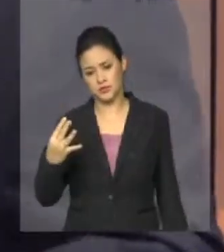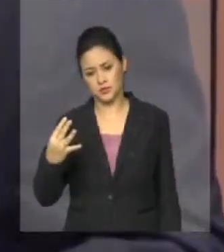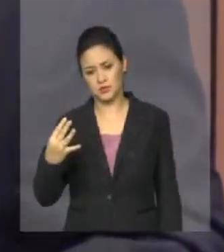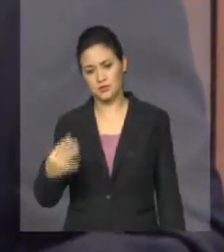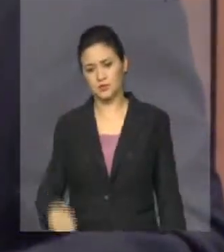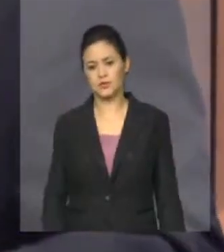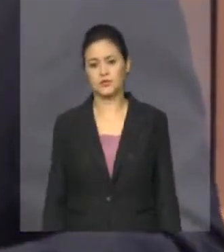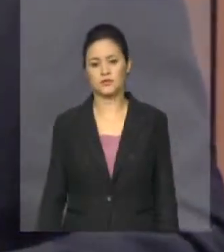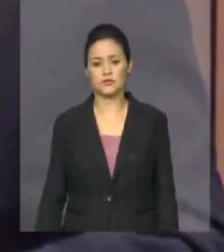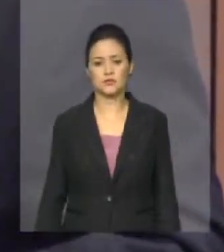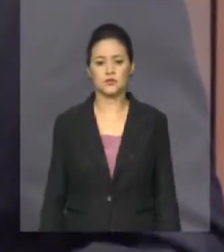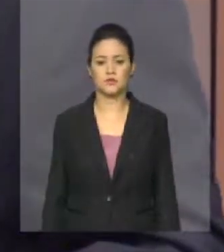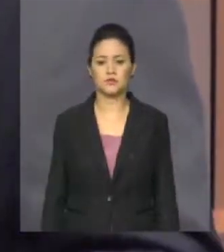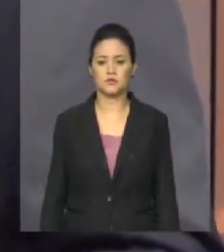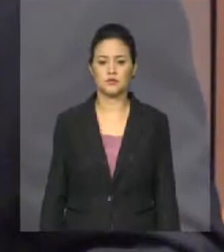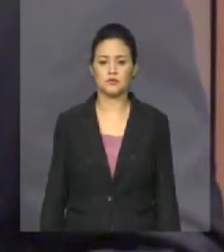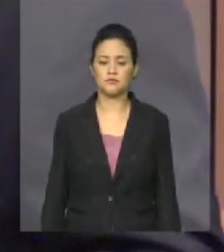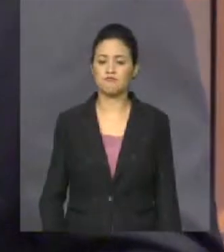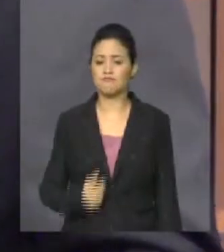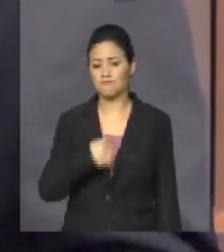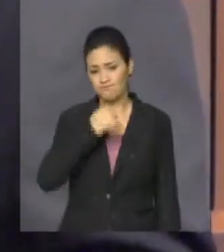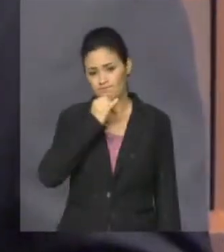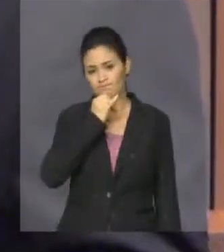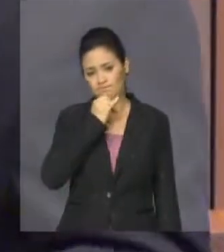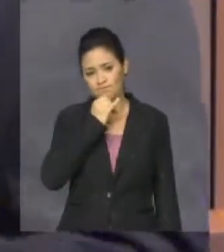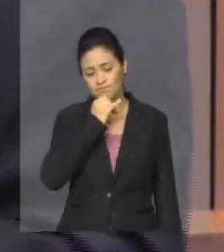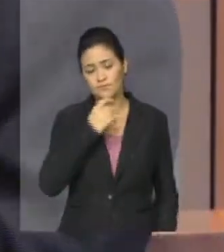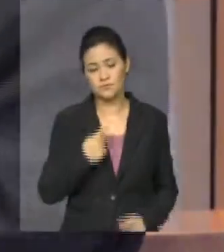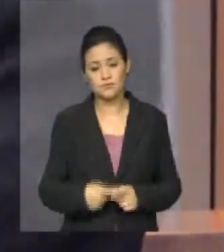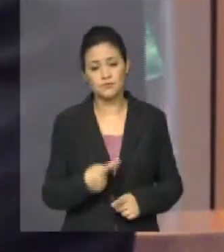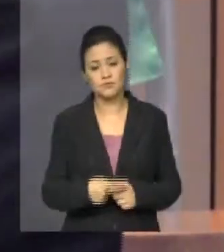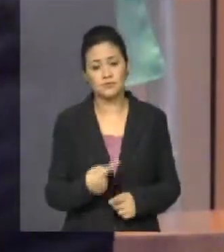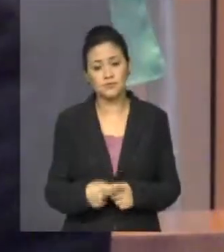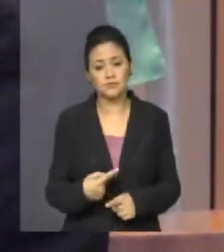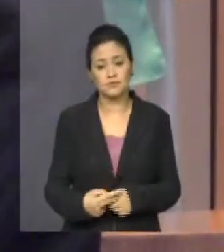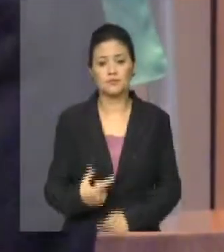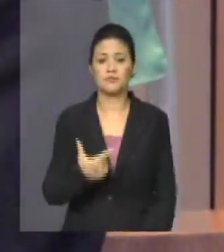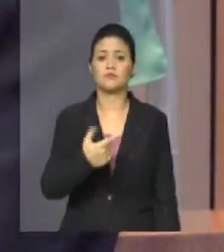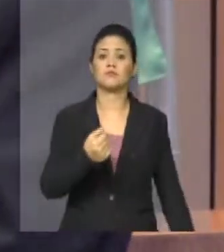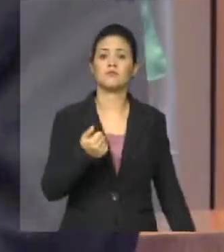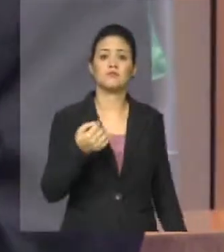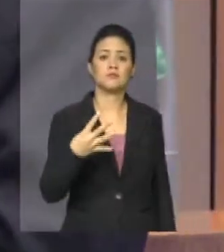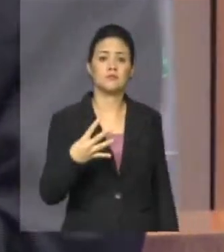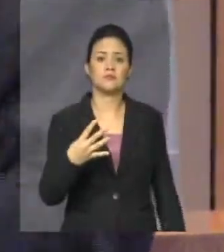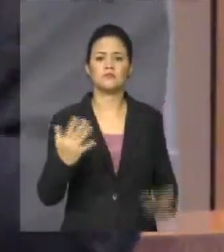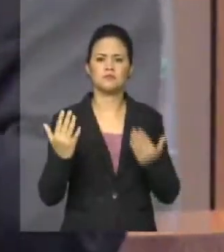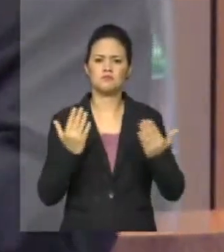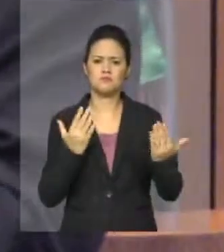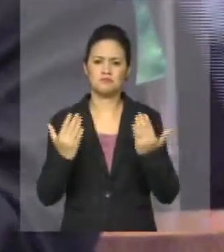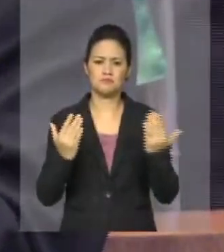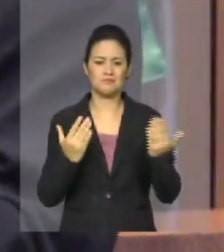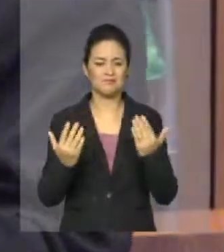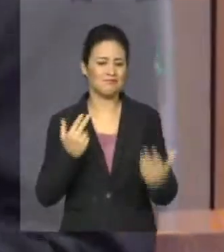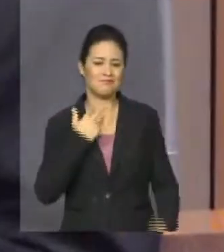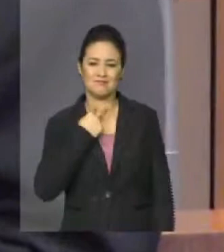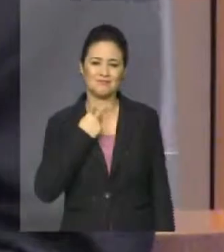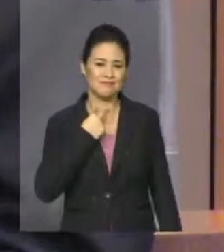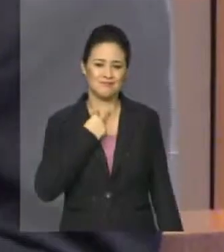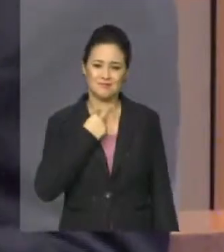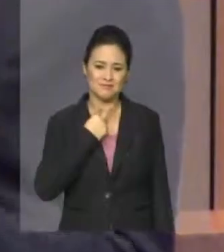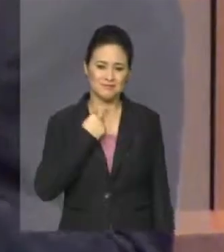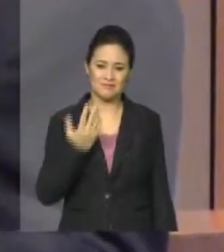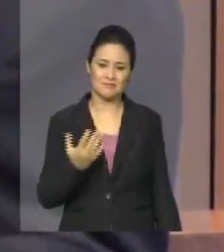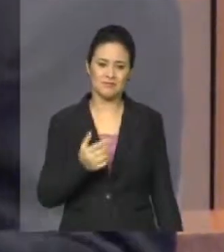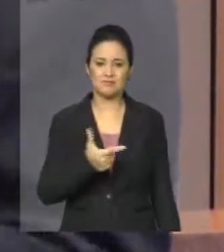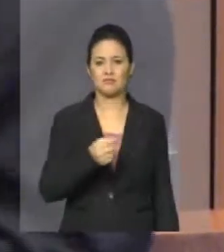eu fico triste, porque em 2014, nós não temos o que comparar. 2013, nós